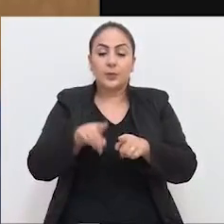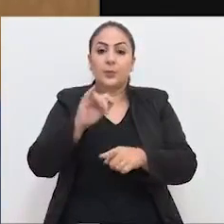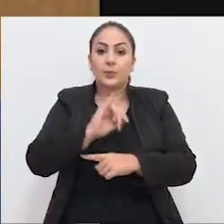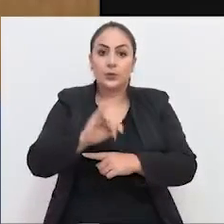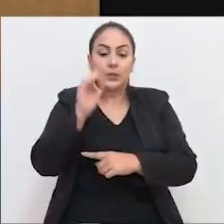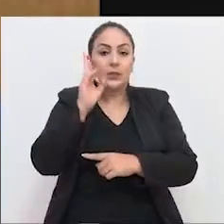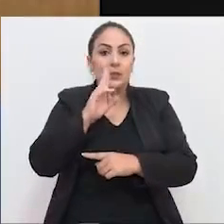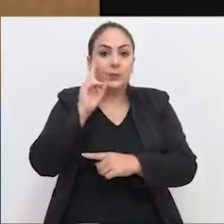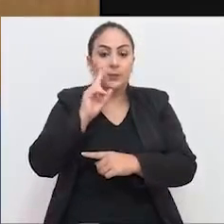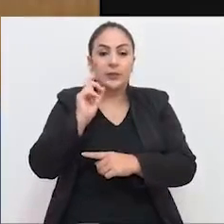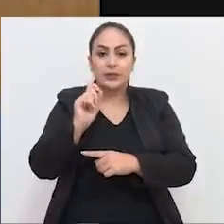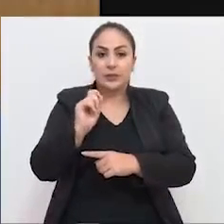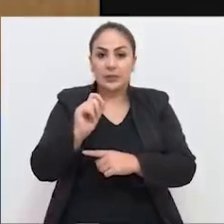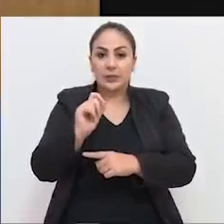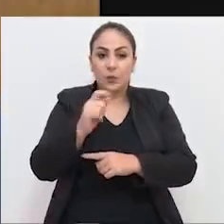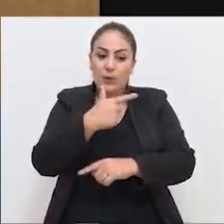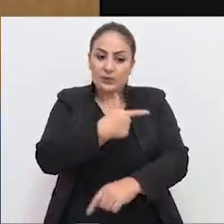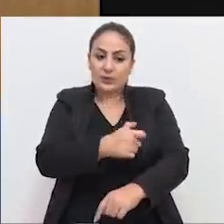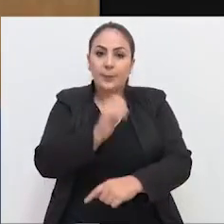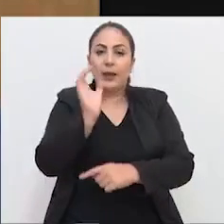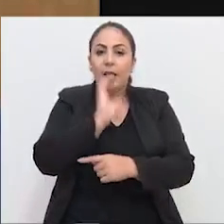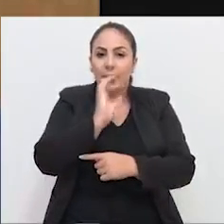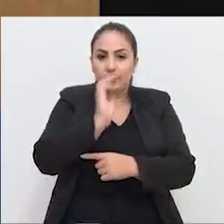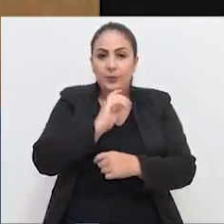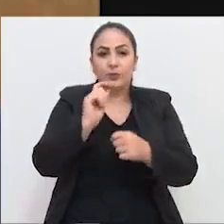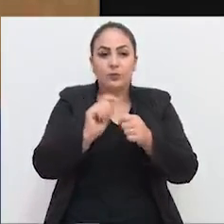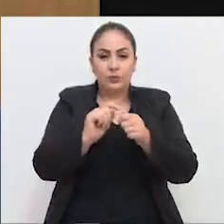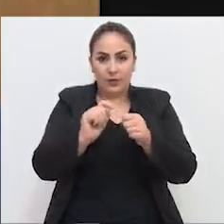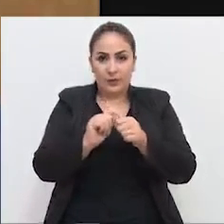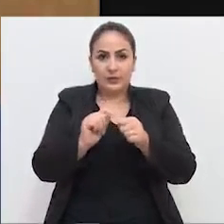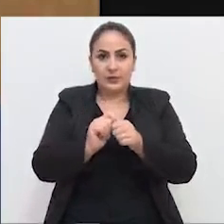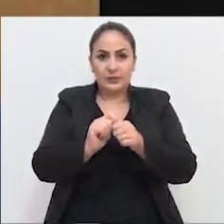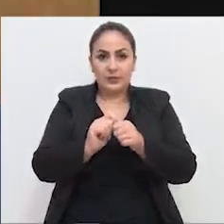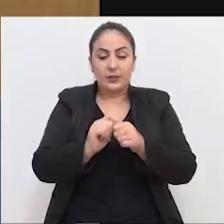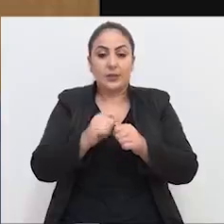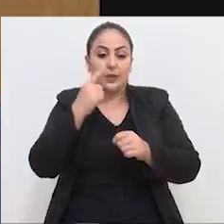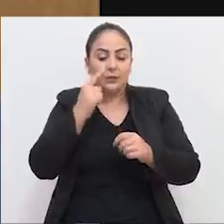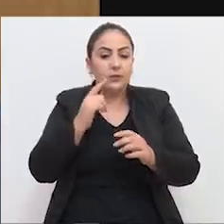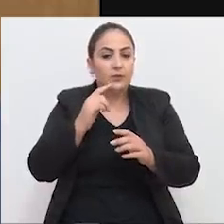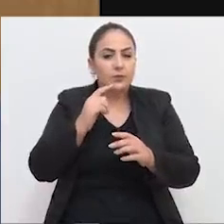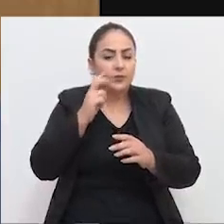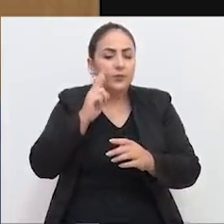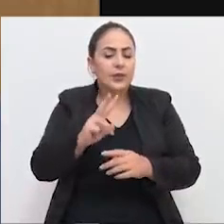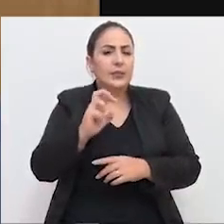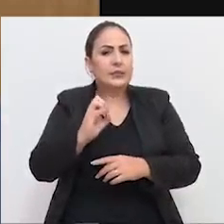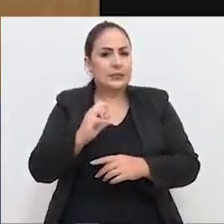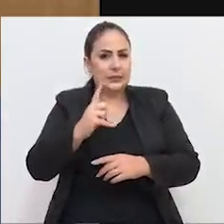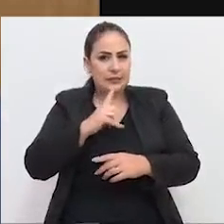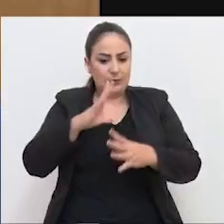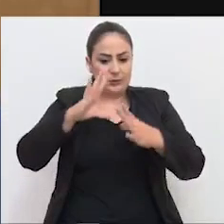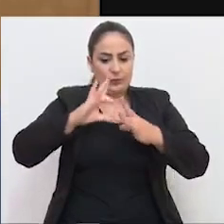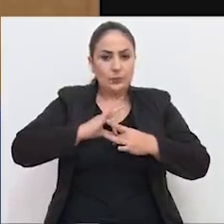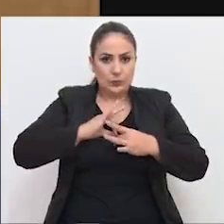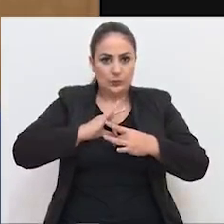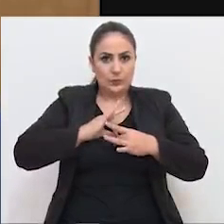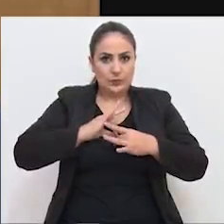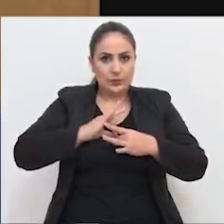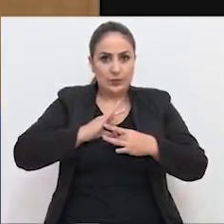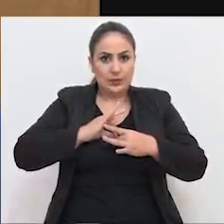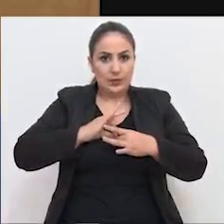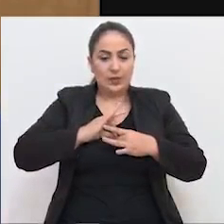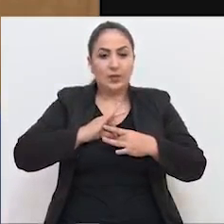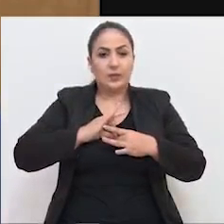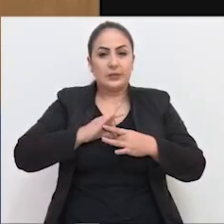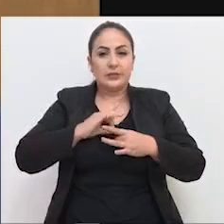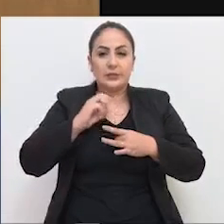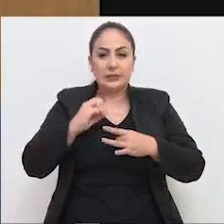que o teste rápido ele é o teste que detecta o anticorpo. Portanto, ele